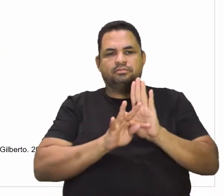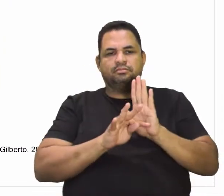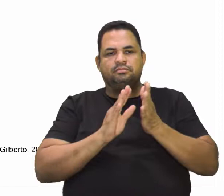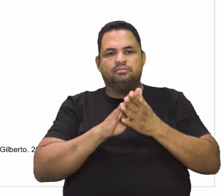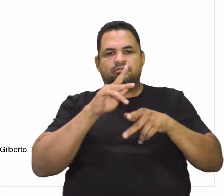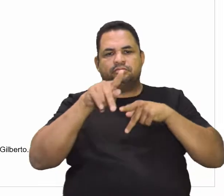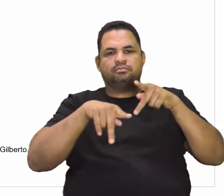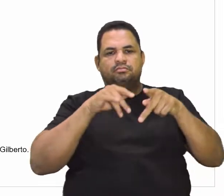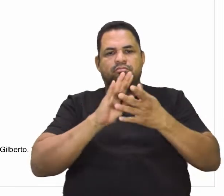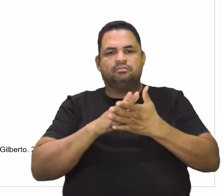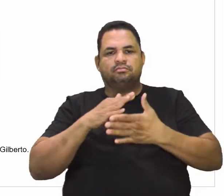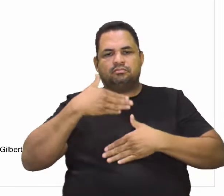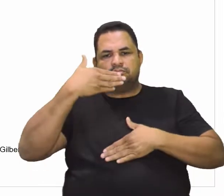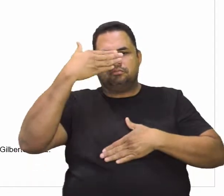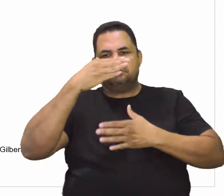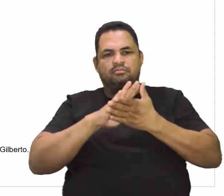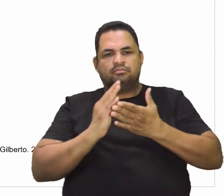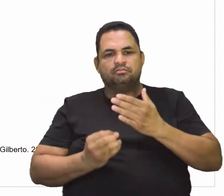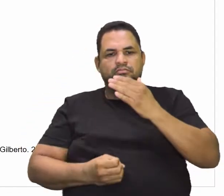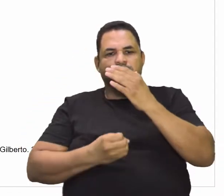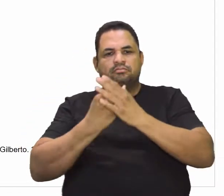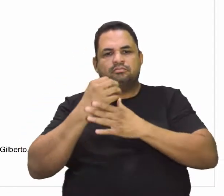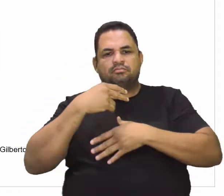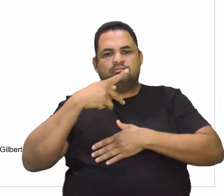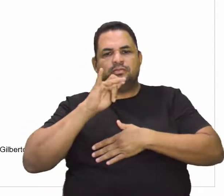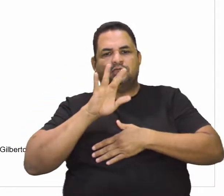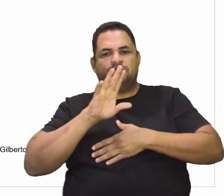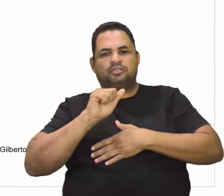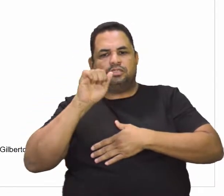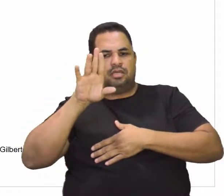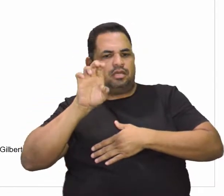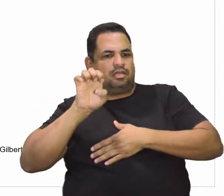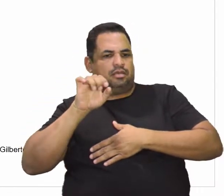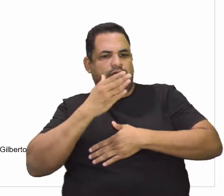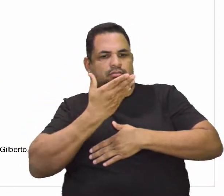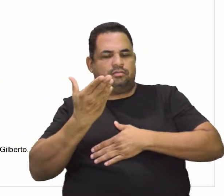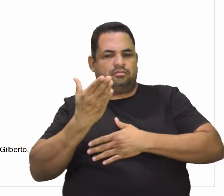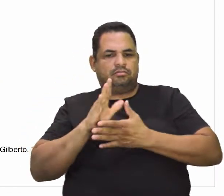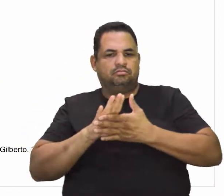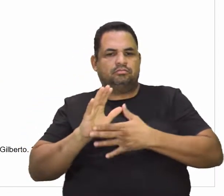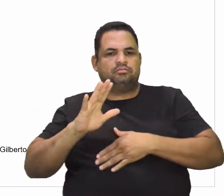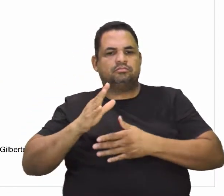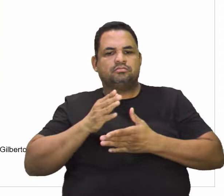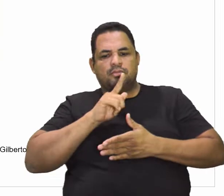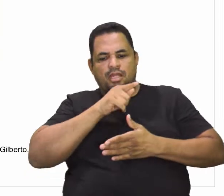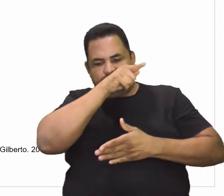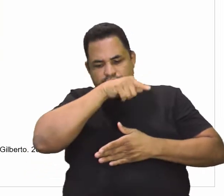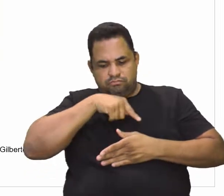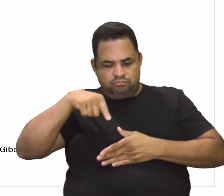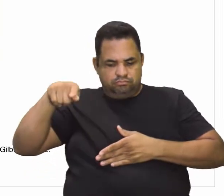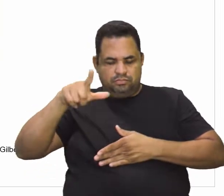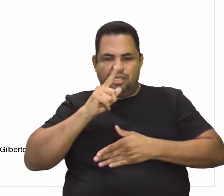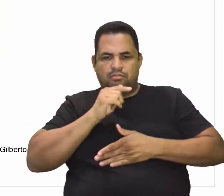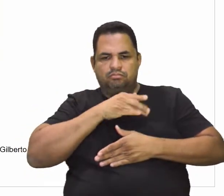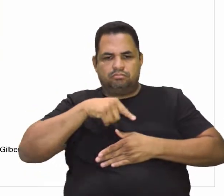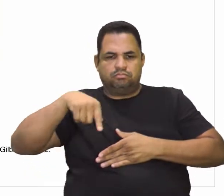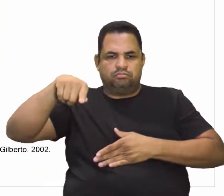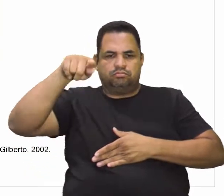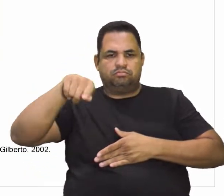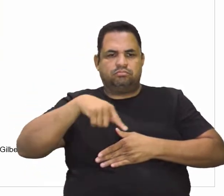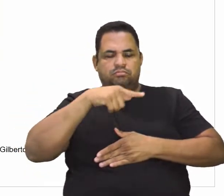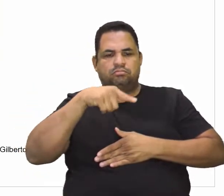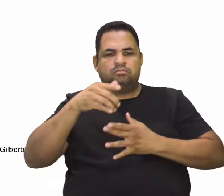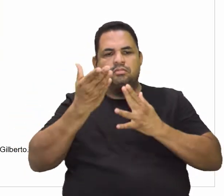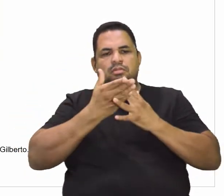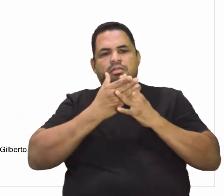civilização islâmica teve sua origem na Península Arábica, aquela península que nós vimos ali no início da nossa aula, entre a Ásia